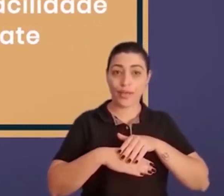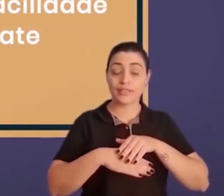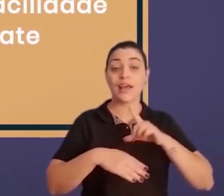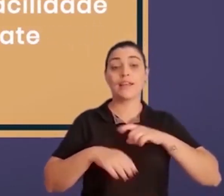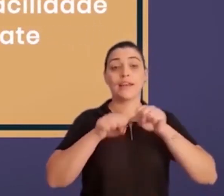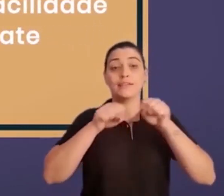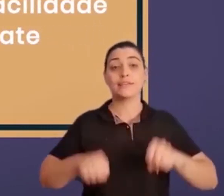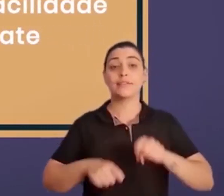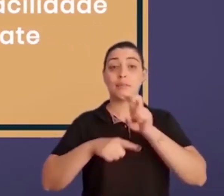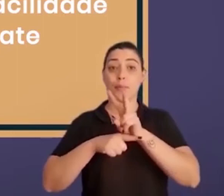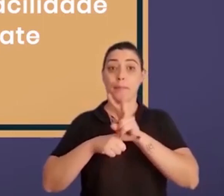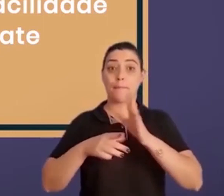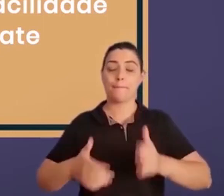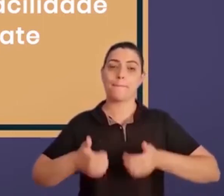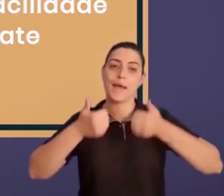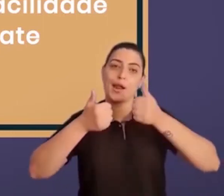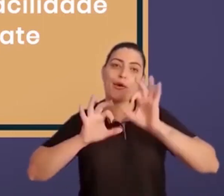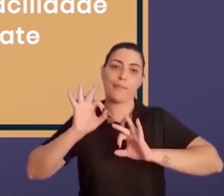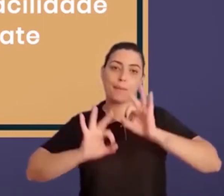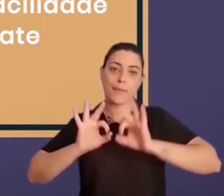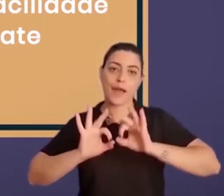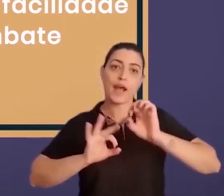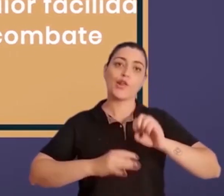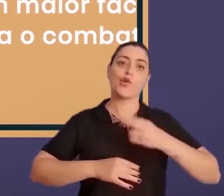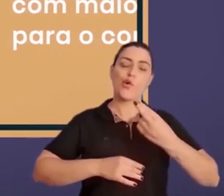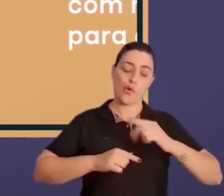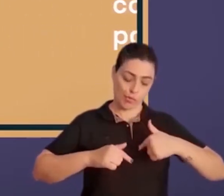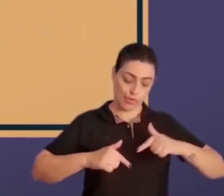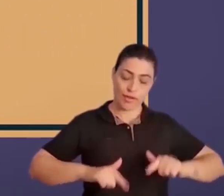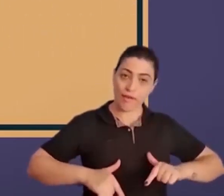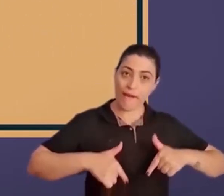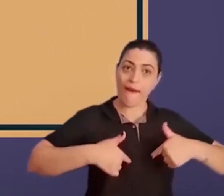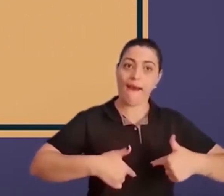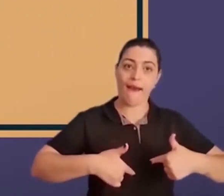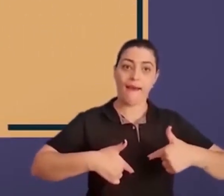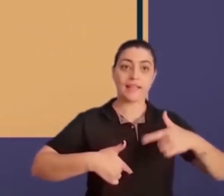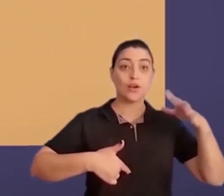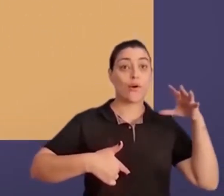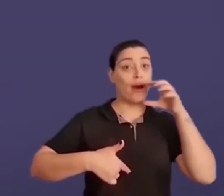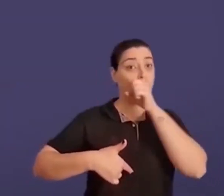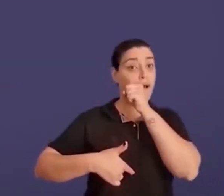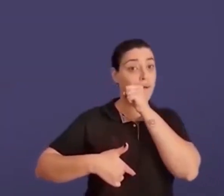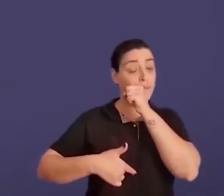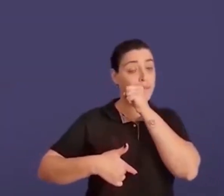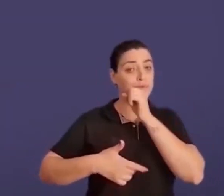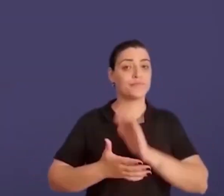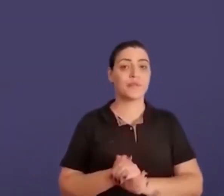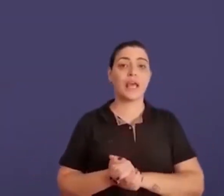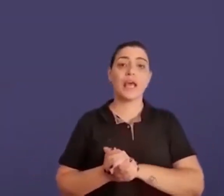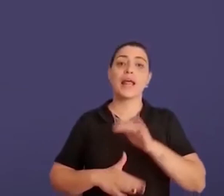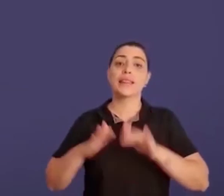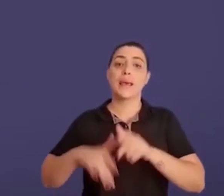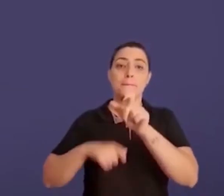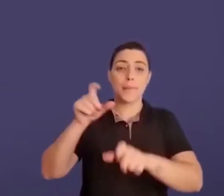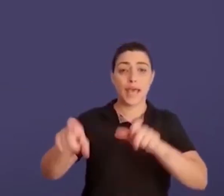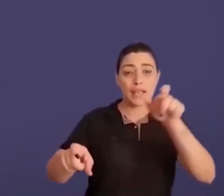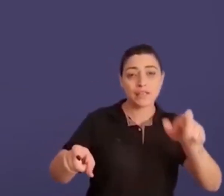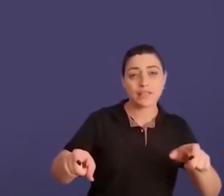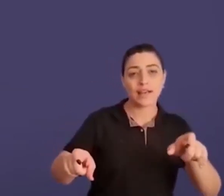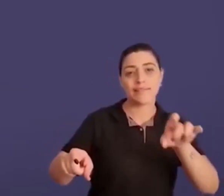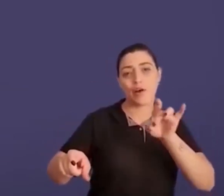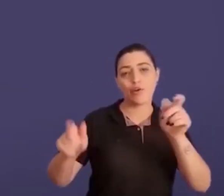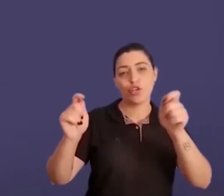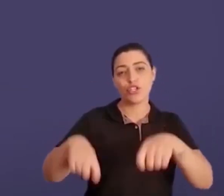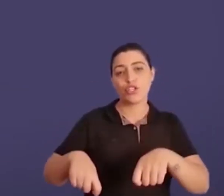com maior facilidade para o combate dessa infecção. Em resumo, muita coisa depende de como o organismo vai reagir à doença